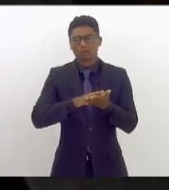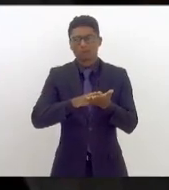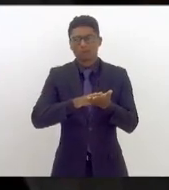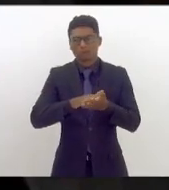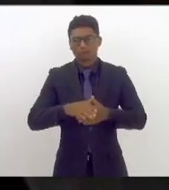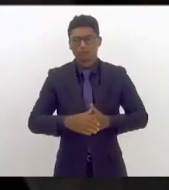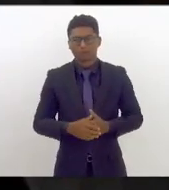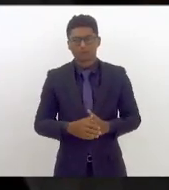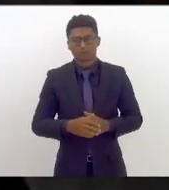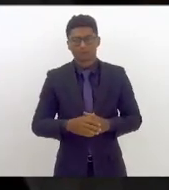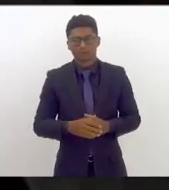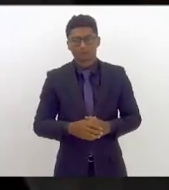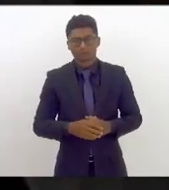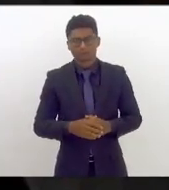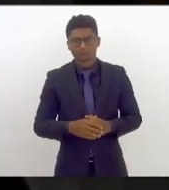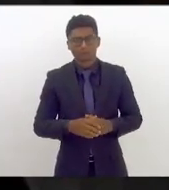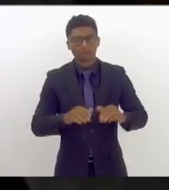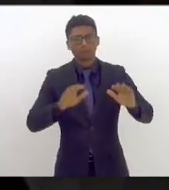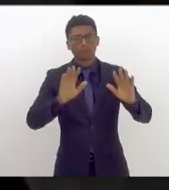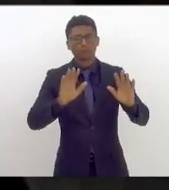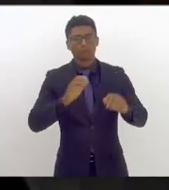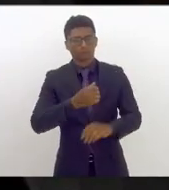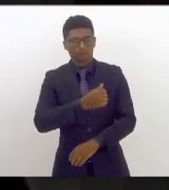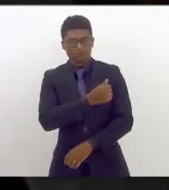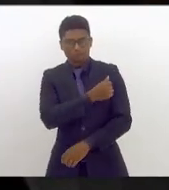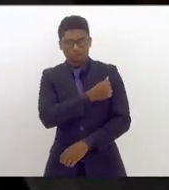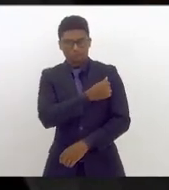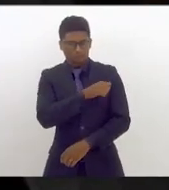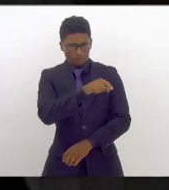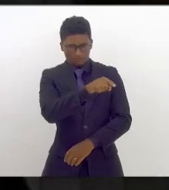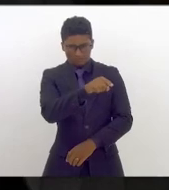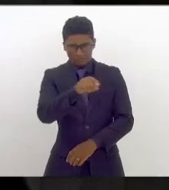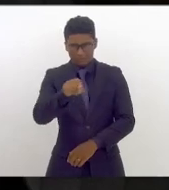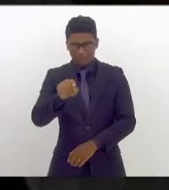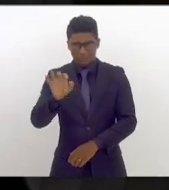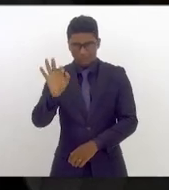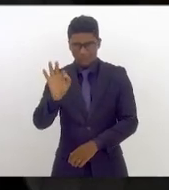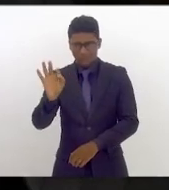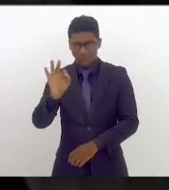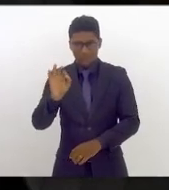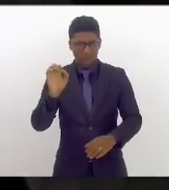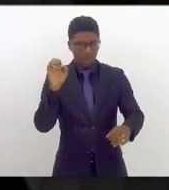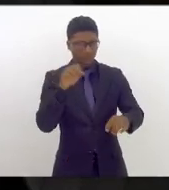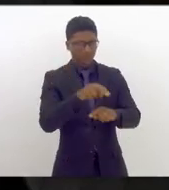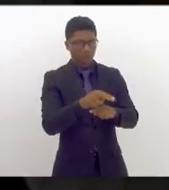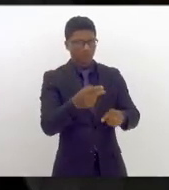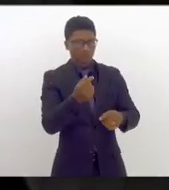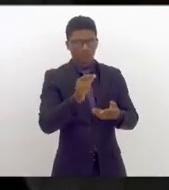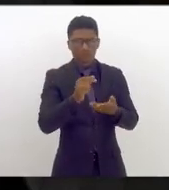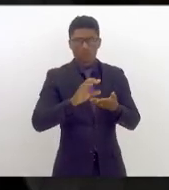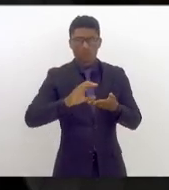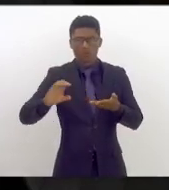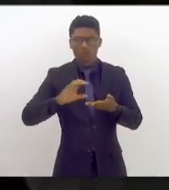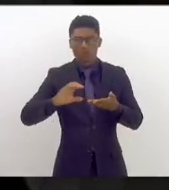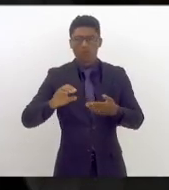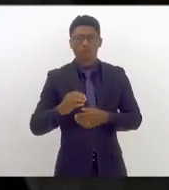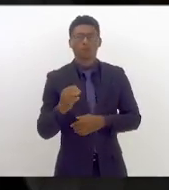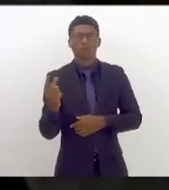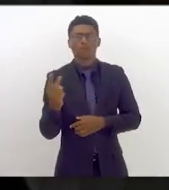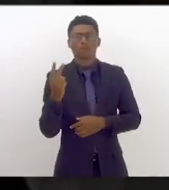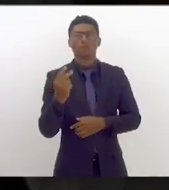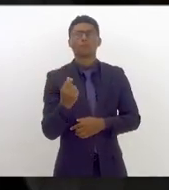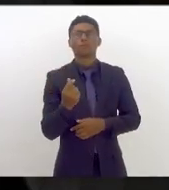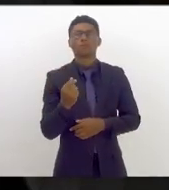completamente atualizado, mas o estudante de graduação, que tem uma bolsa de iniciação científica hoje, o valor ainda é de